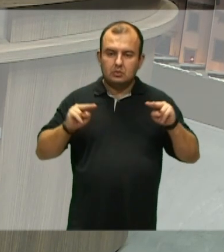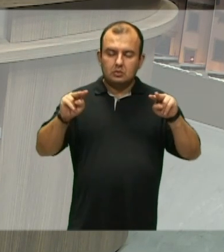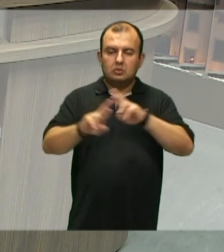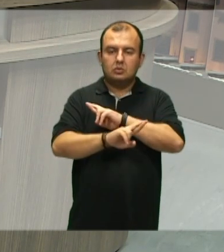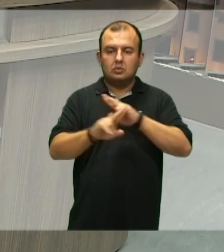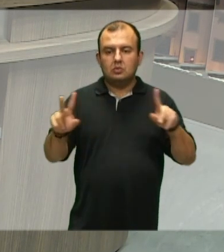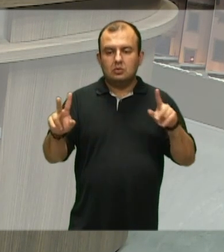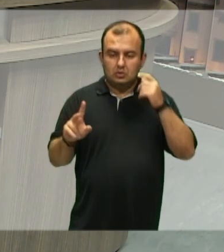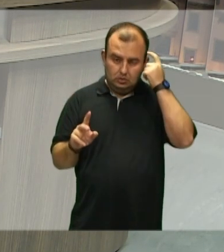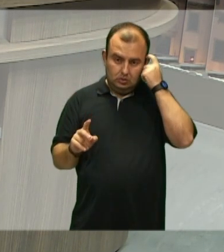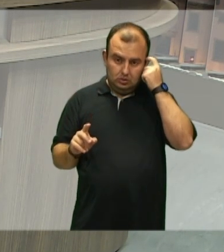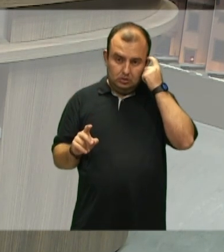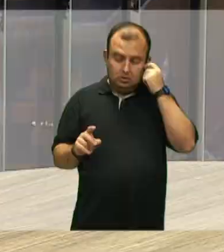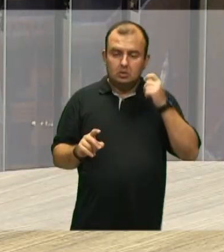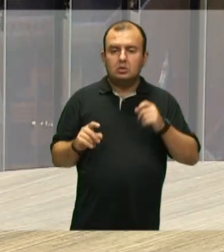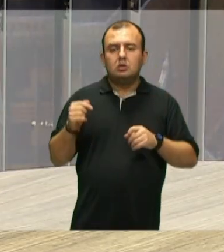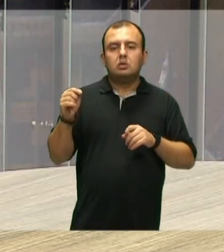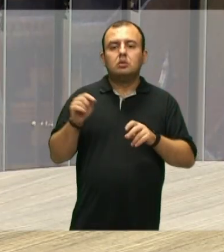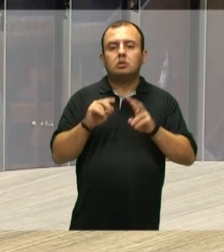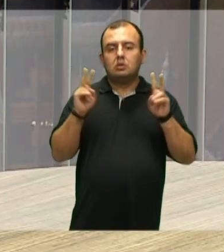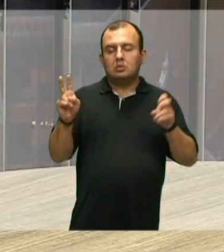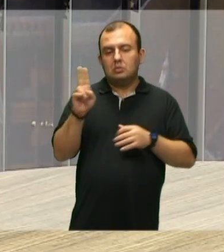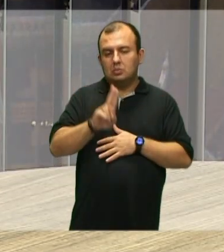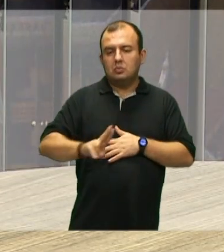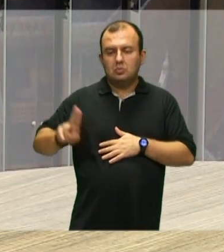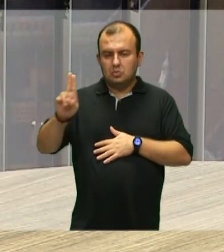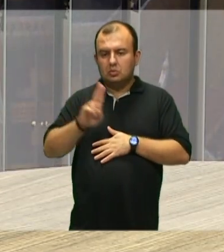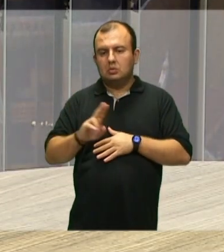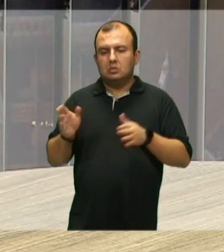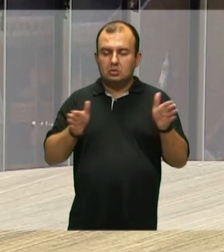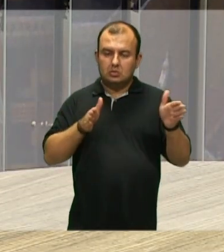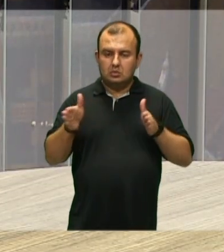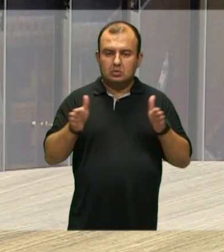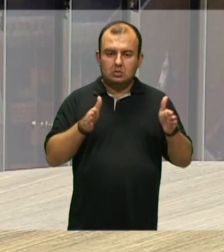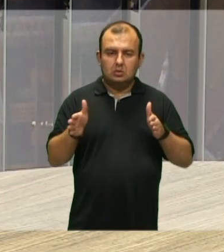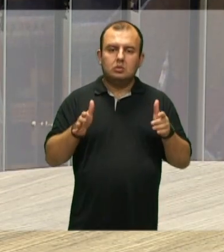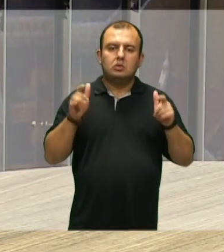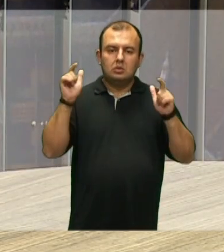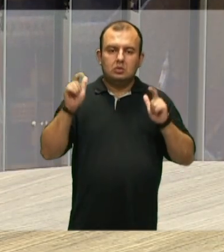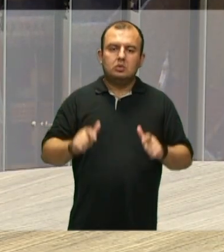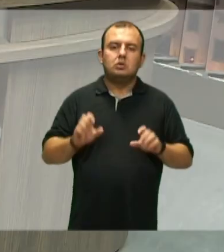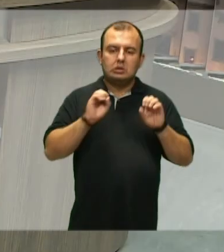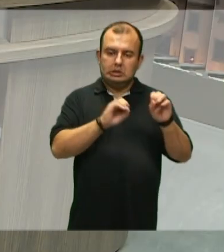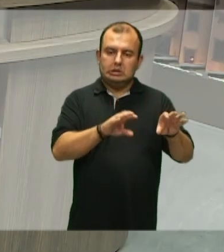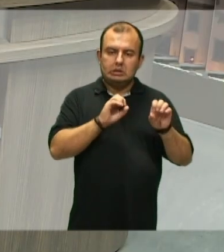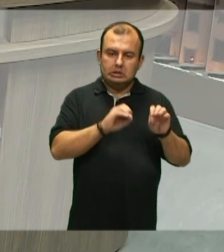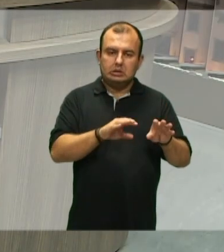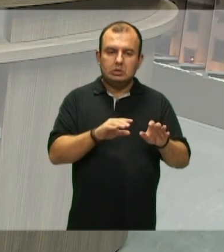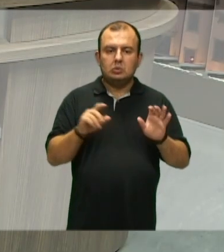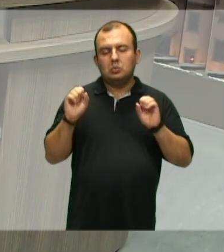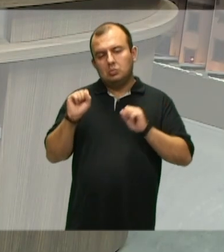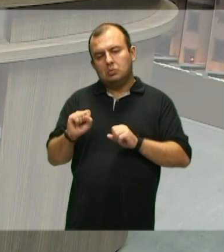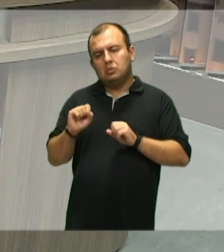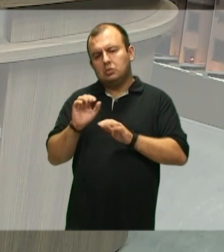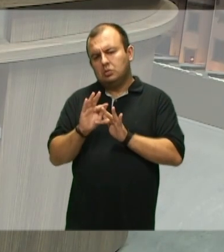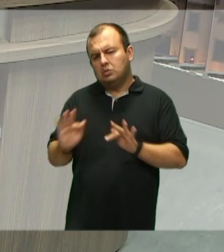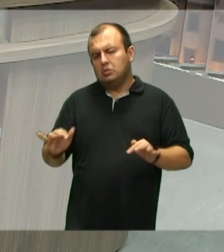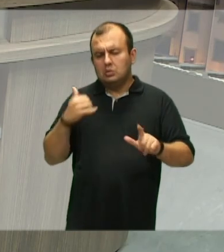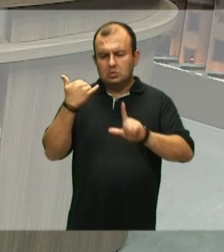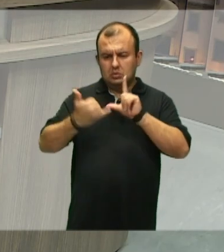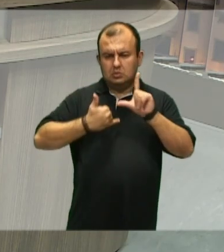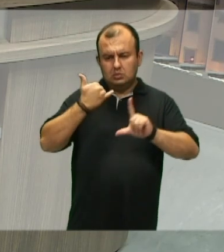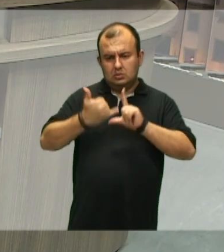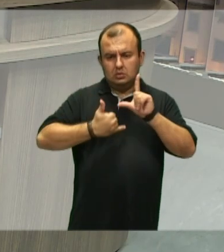não tem que ser utilitário nesse nível, nesse lugar de ser só ensinamento, isso, ele pode ser simplesmente isso,